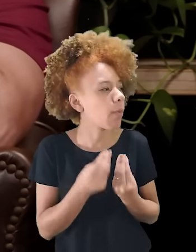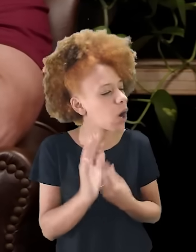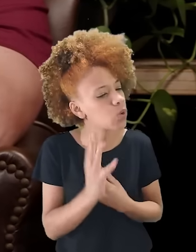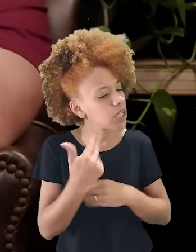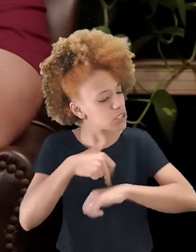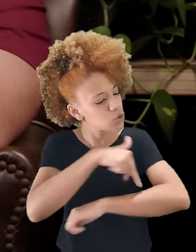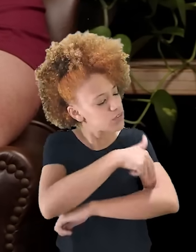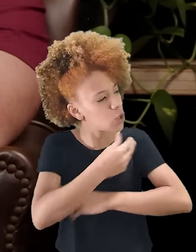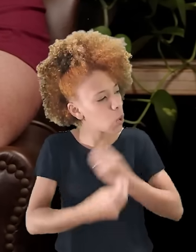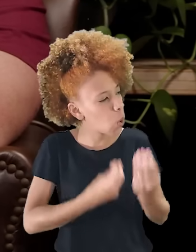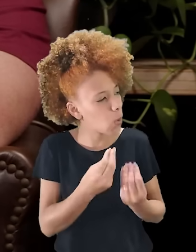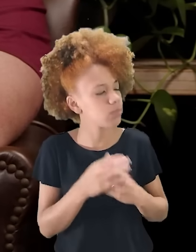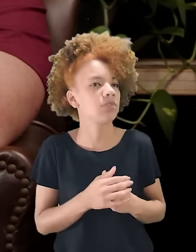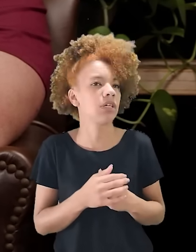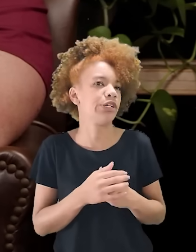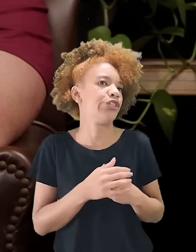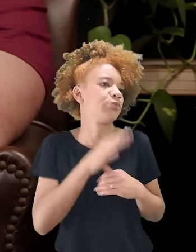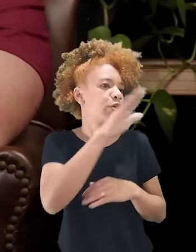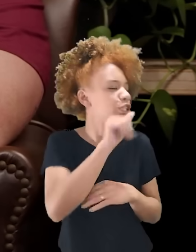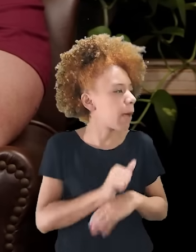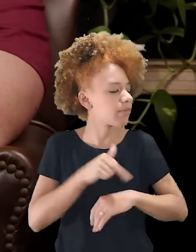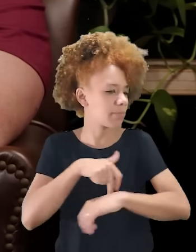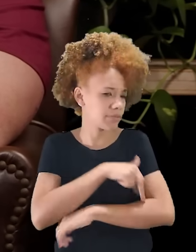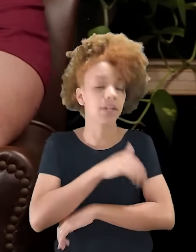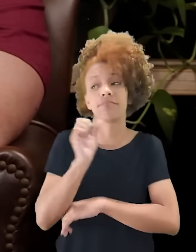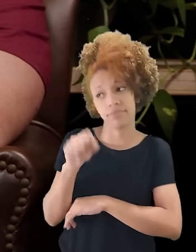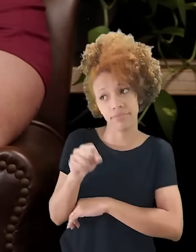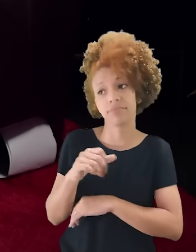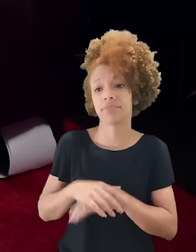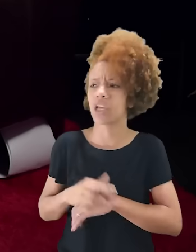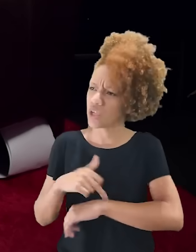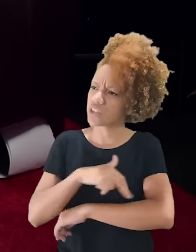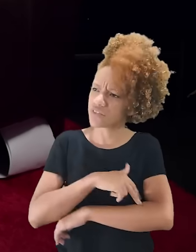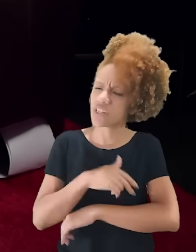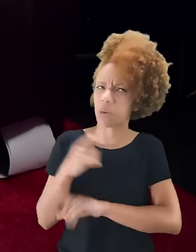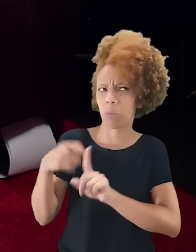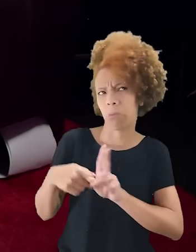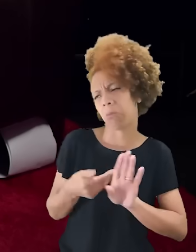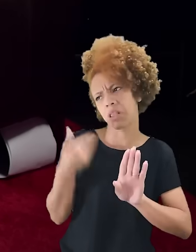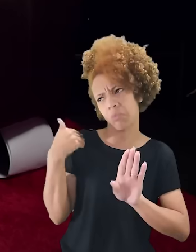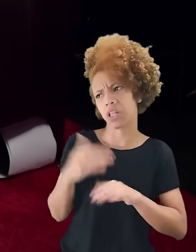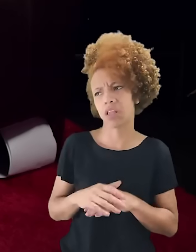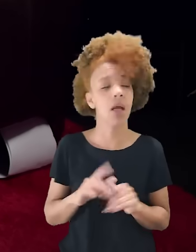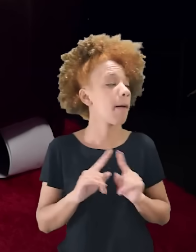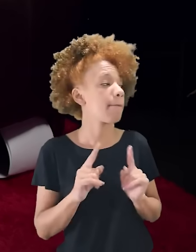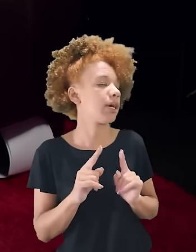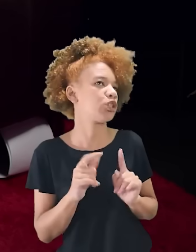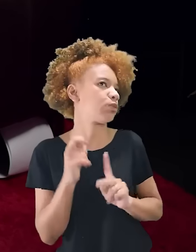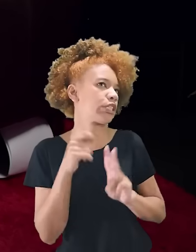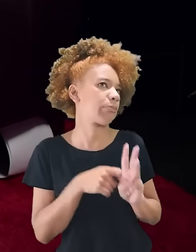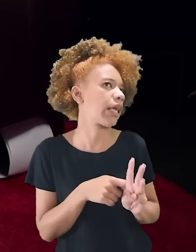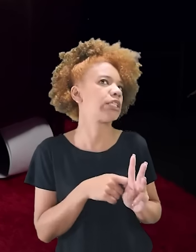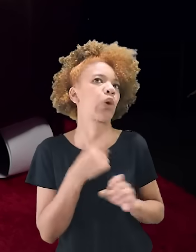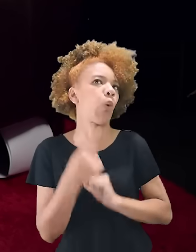desfile isso que eu queria entender como é que é você você é chamada para desfilar daqui eu desfilei até tem uns meses atrás mas eles Te chamam assim